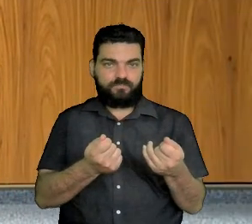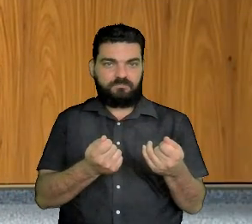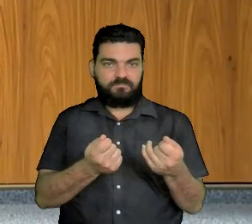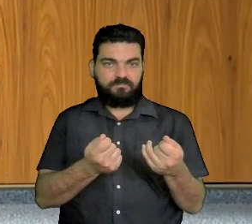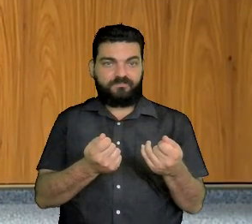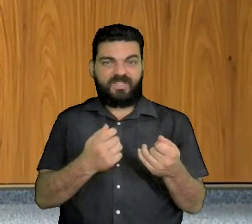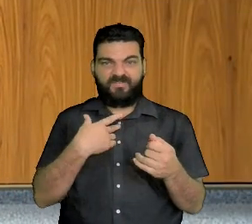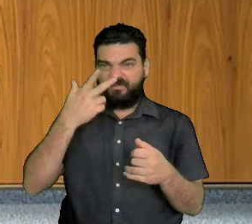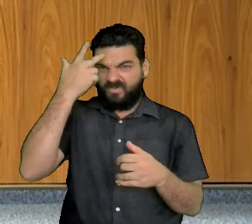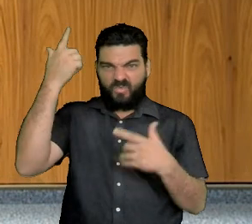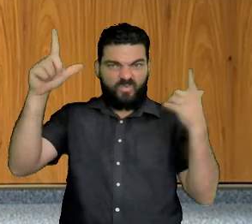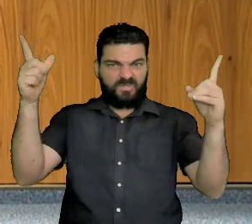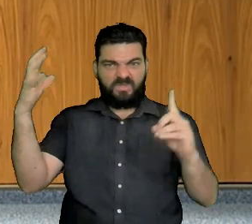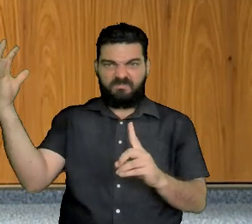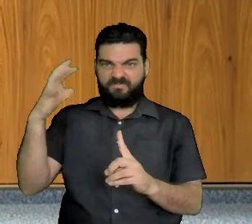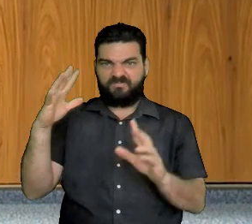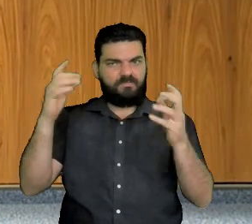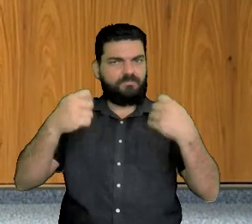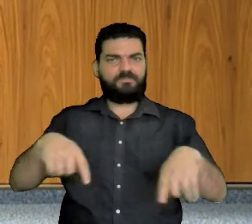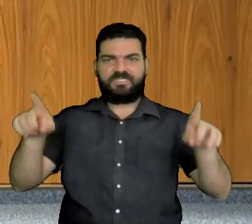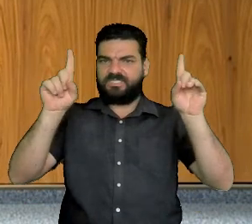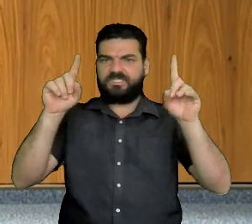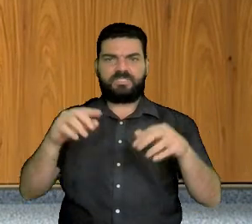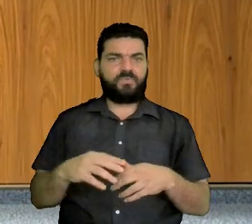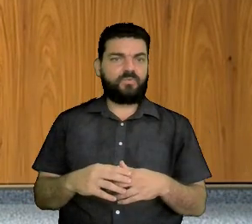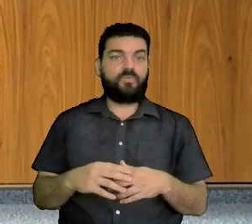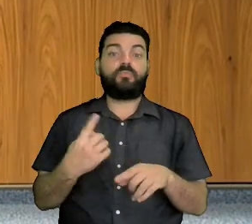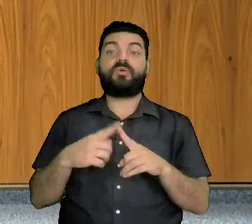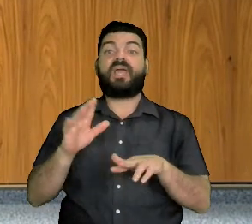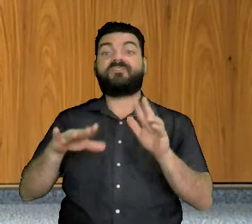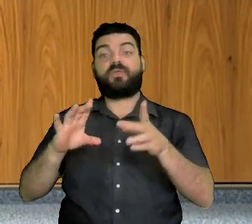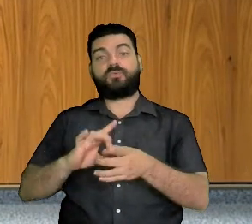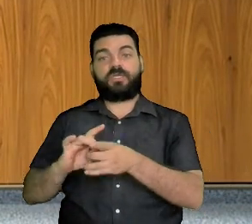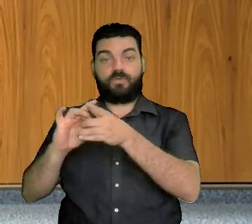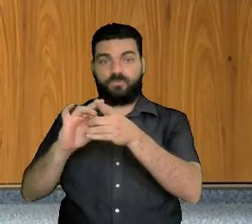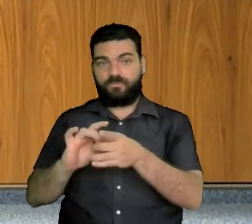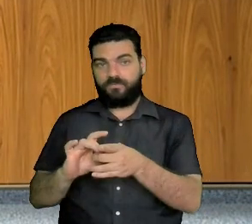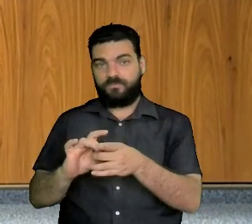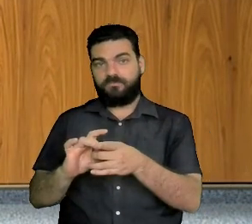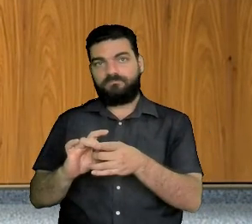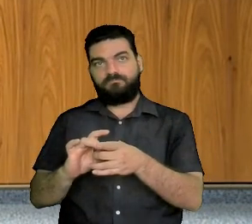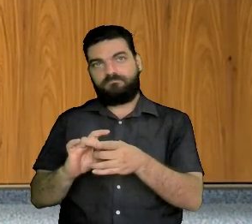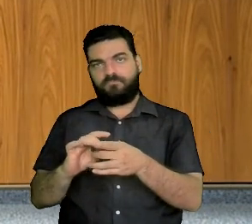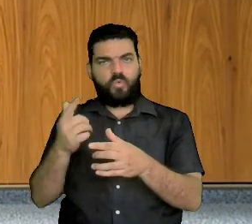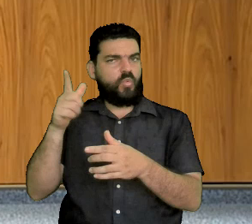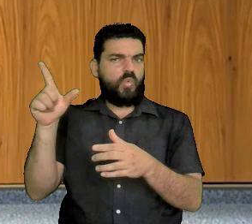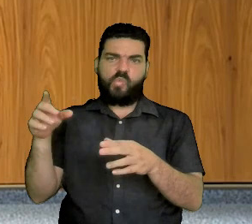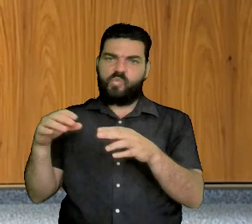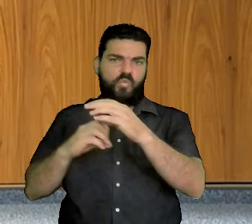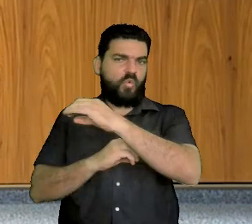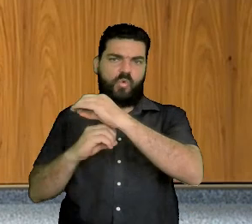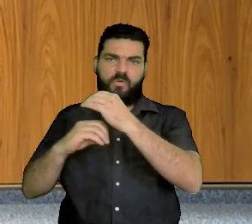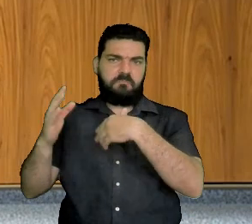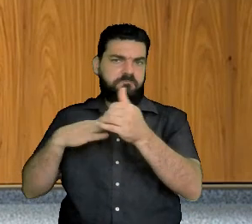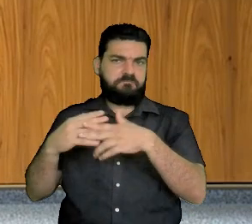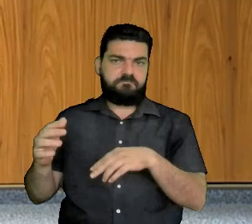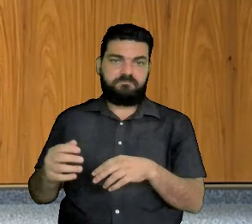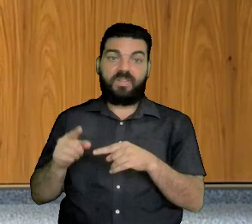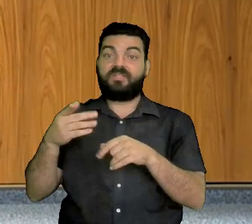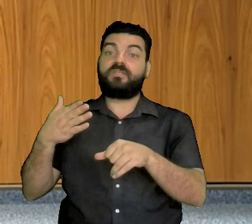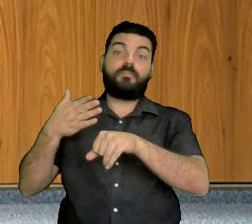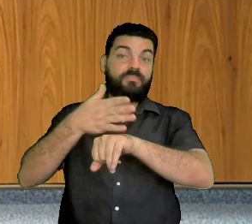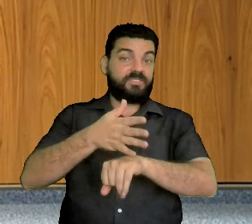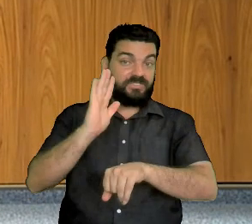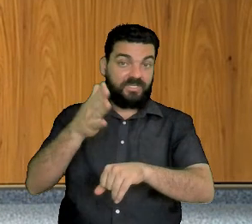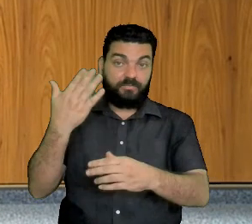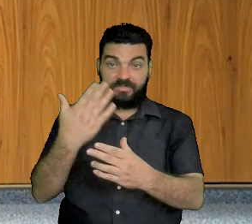de terceiros em processos judiciais, em que a União e suas entidades públicas são partes.